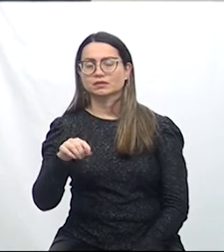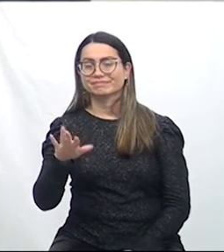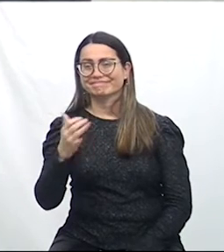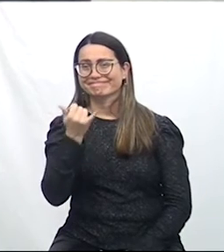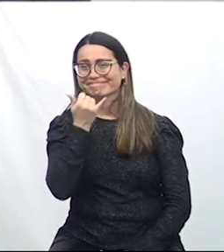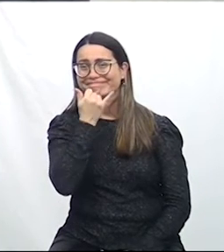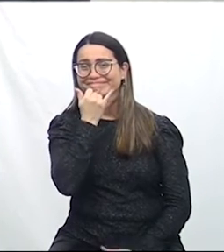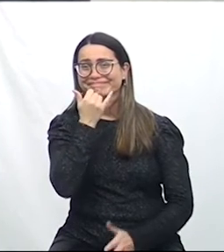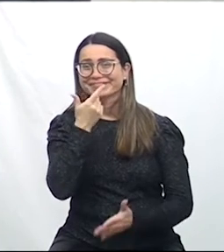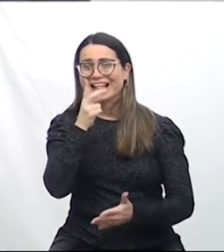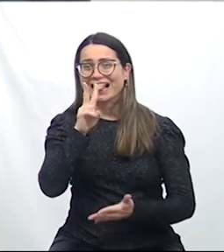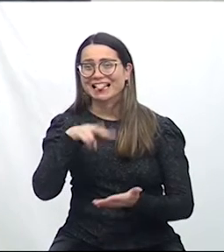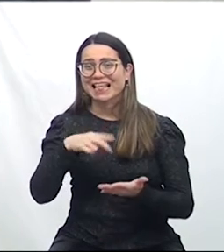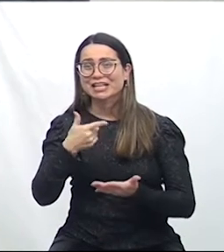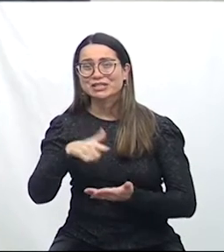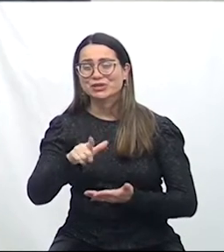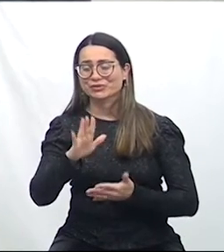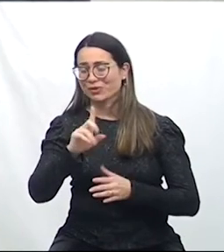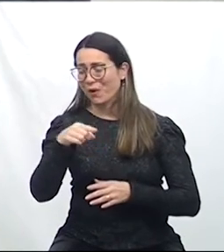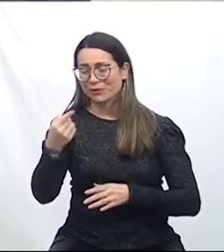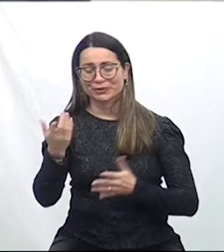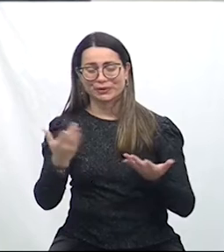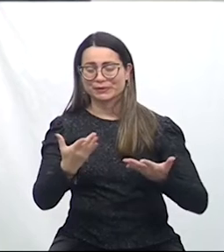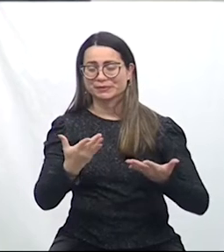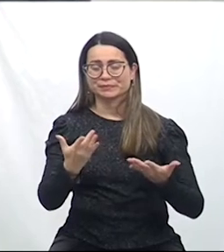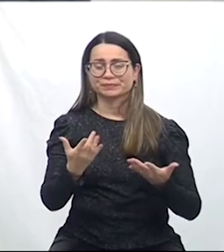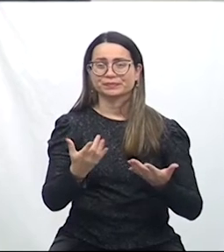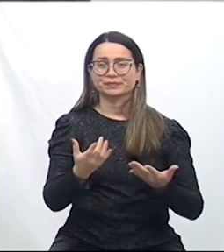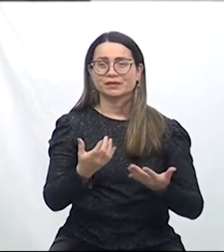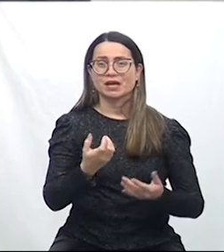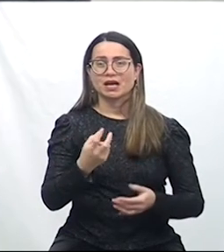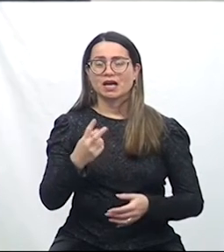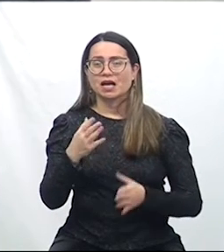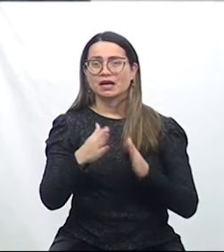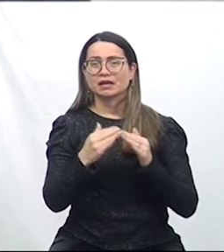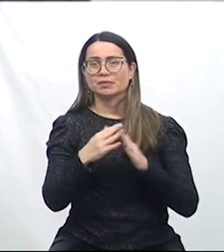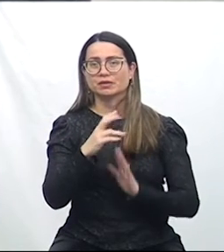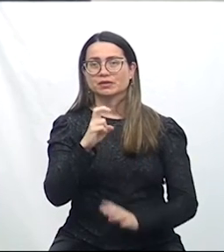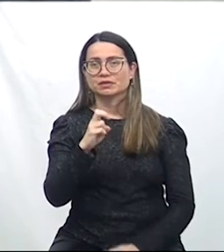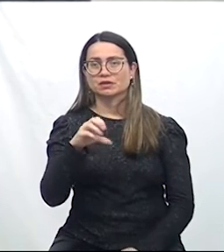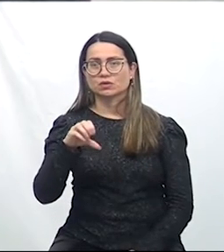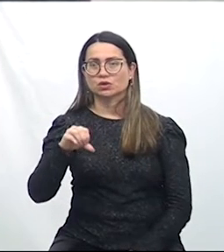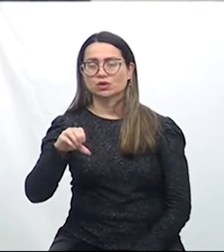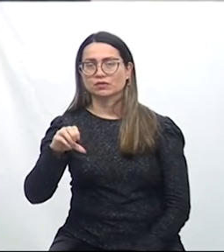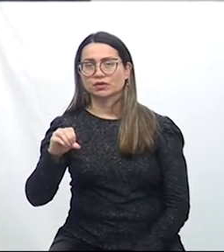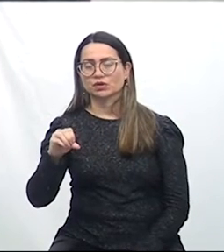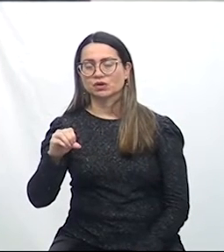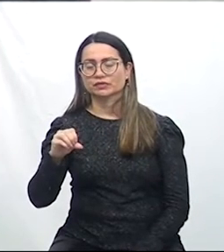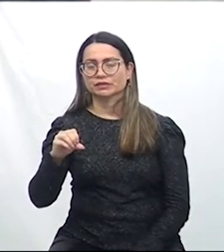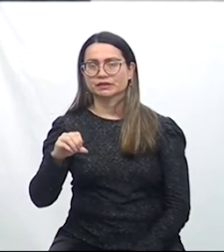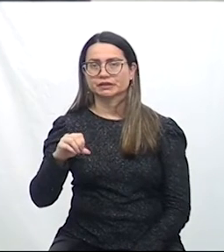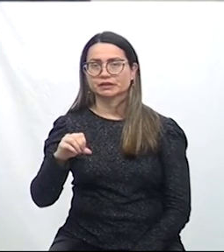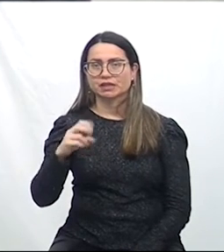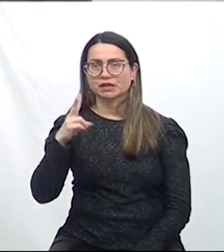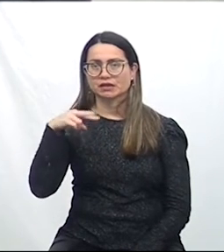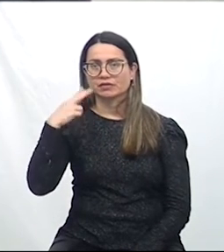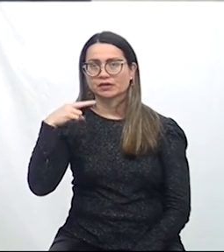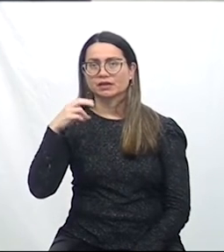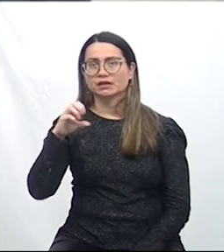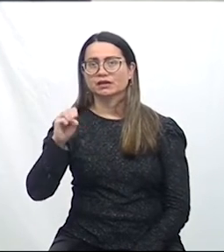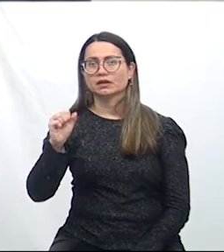presidente. Requerimento 599-2022, autora vereadora Sandra Jorge, envio de expediente ao chefe do Poder Executivo. Ah,